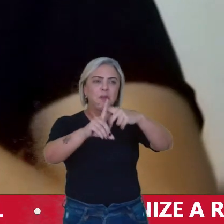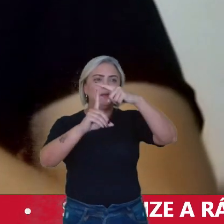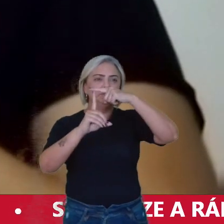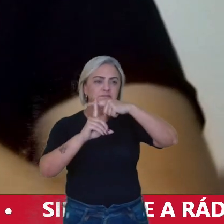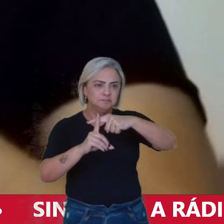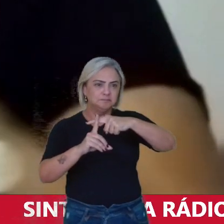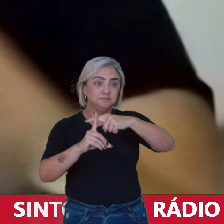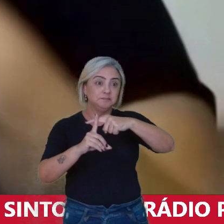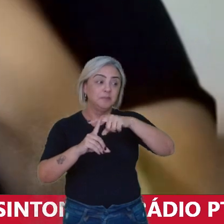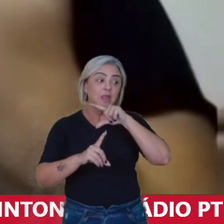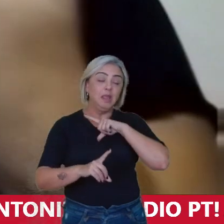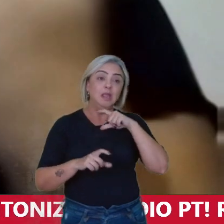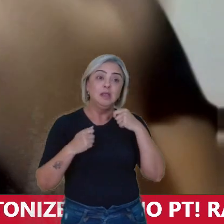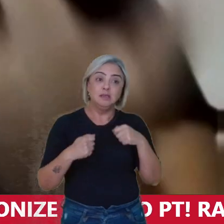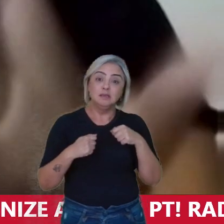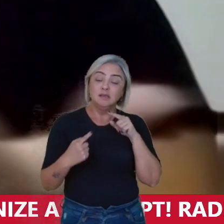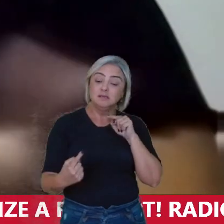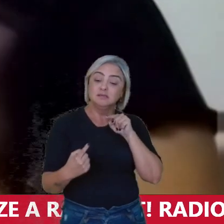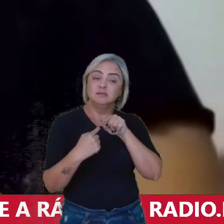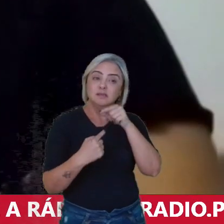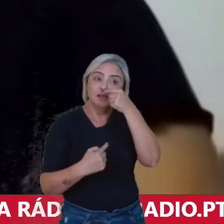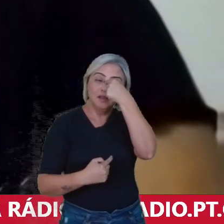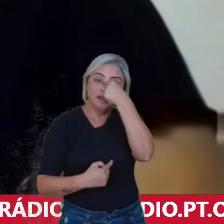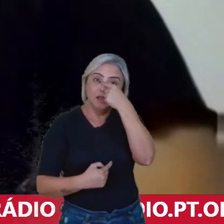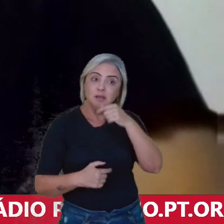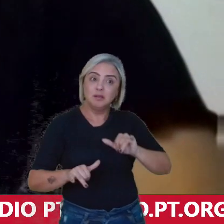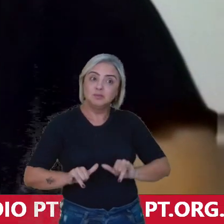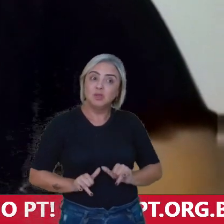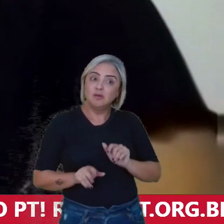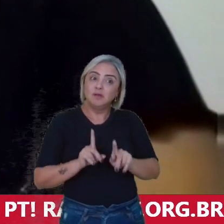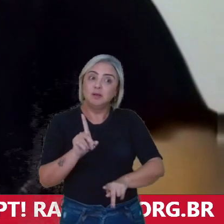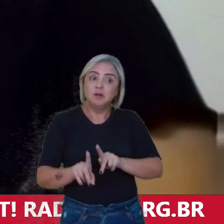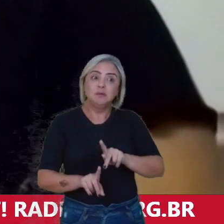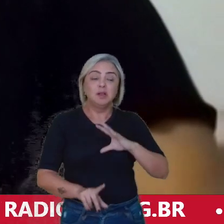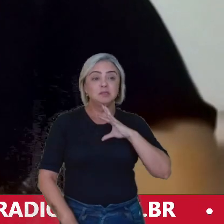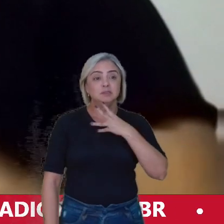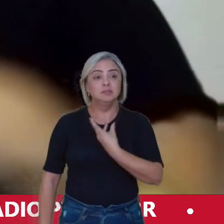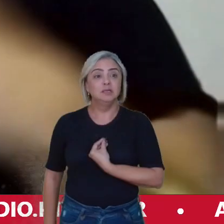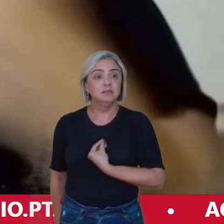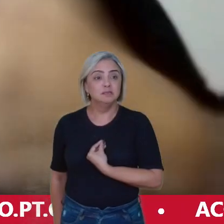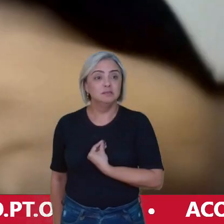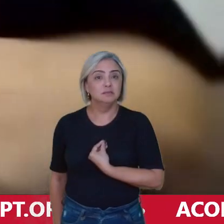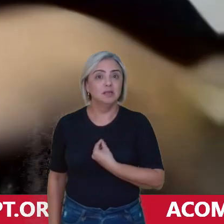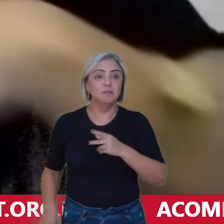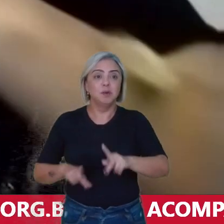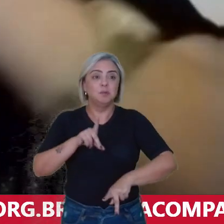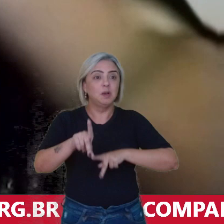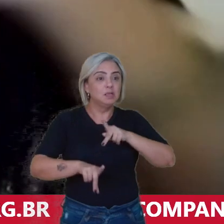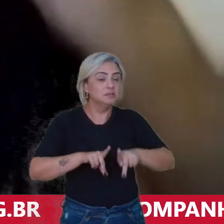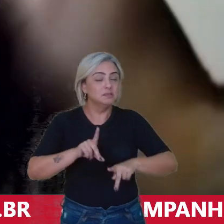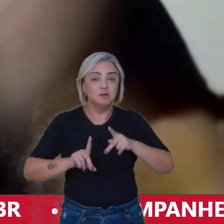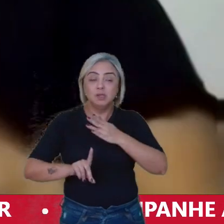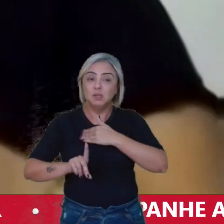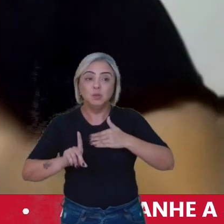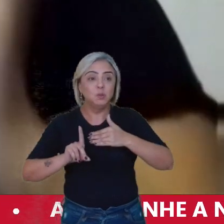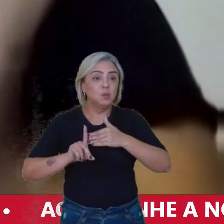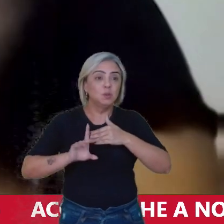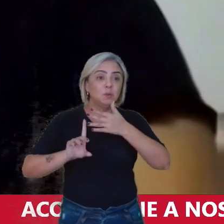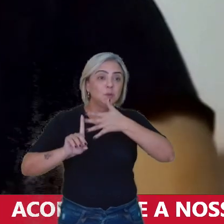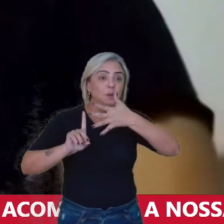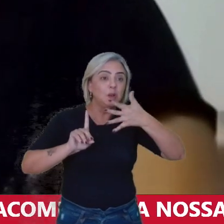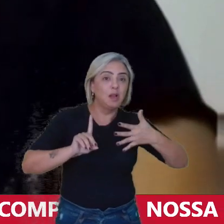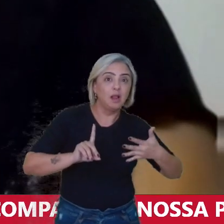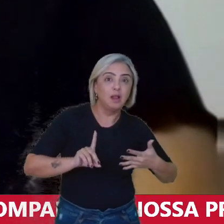neopentecostal, e nesse sentido, quem mais sofre é a nossa população trans, né? A nossa população trans e todas